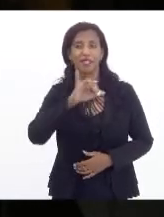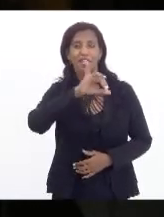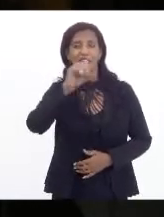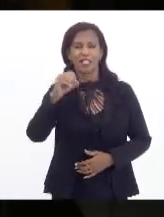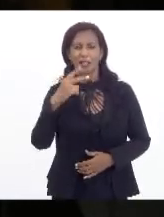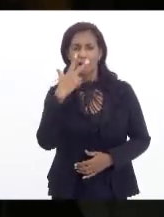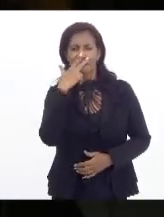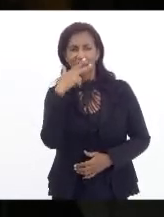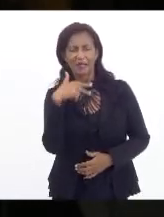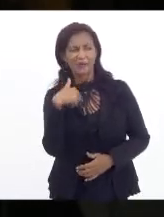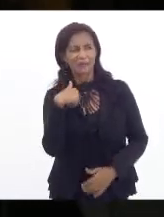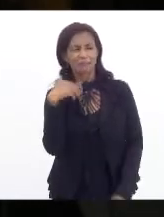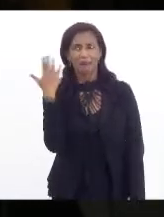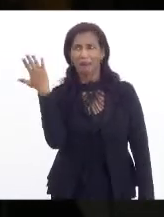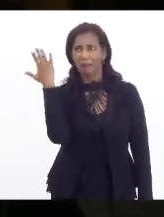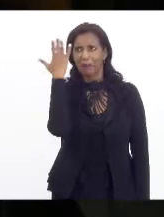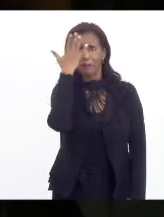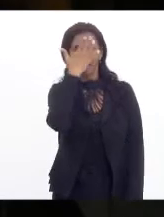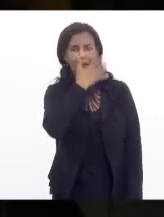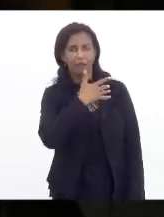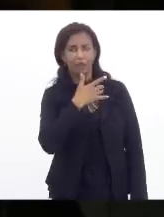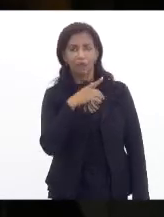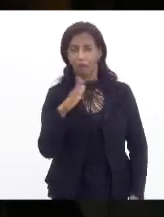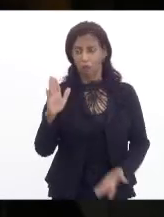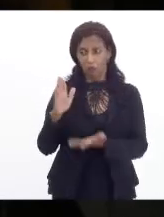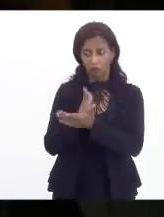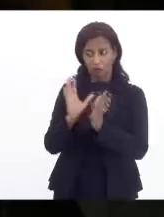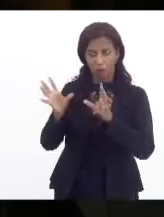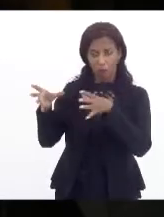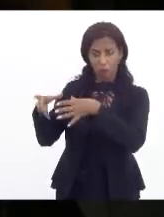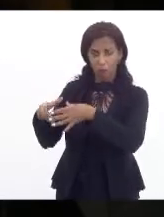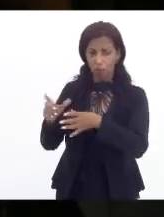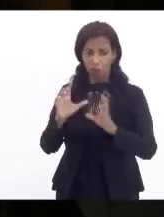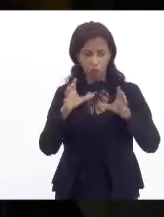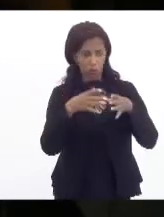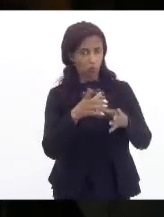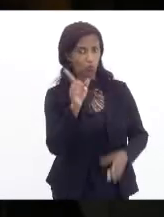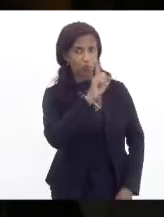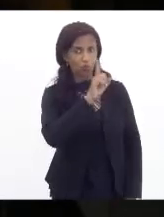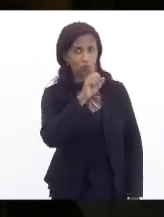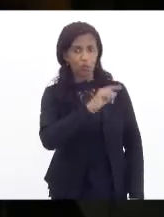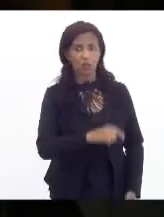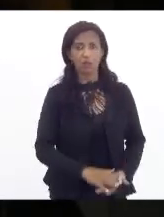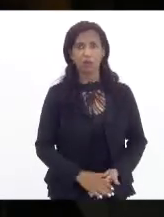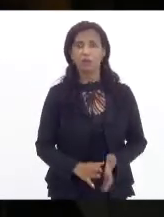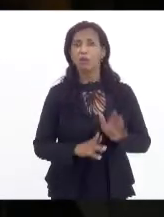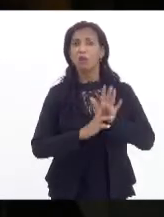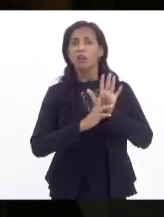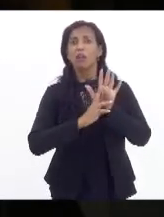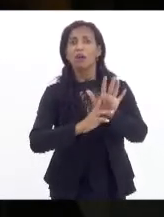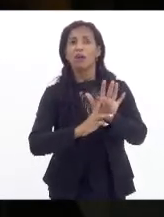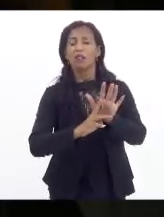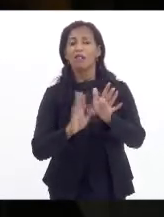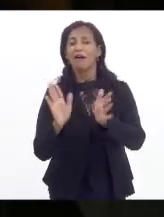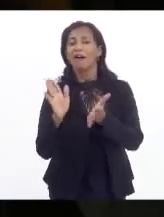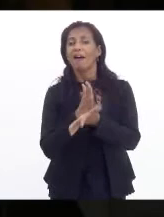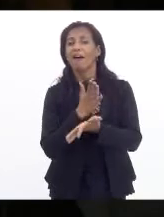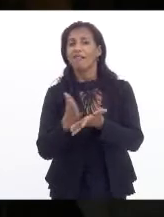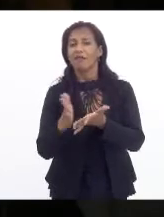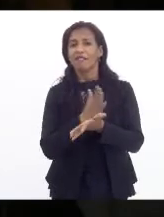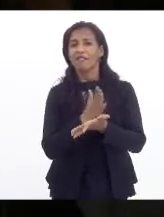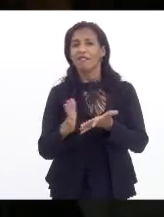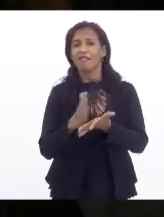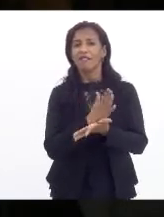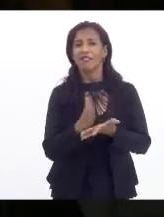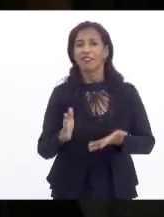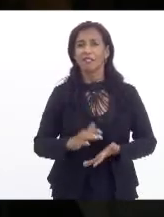passa despercebido, passa para a maioria, para alguns não. Isso pode representar que alguém,